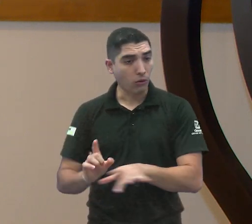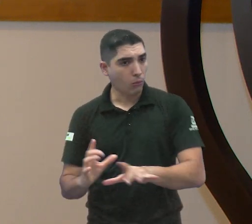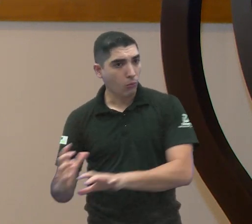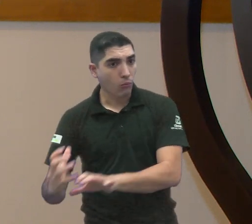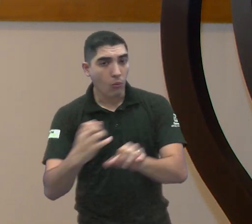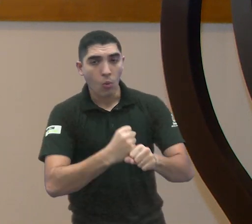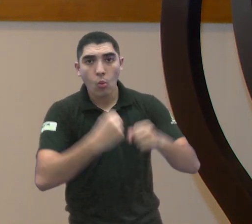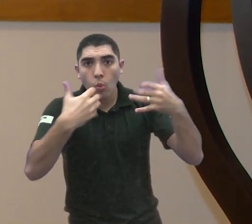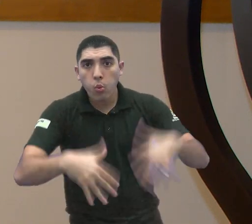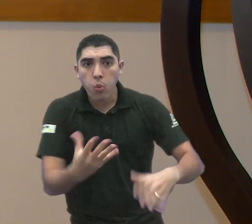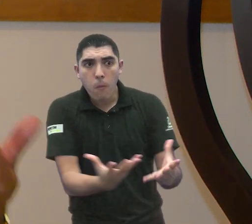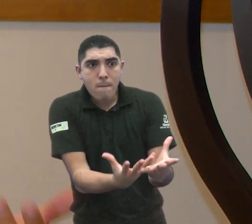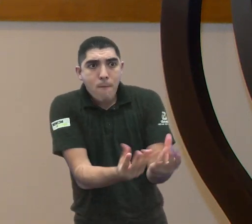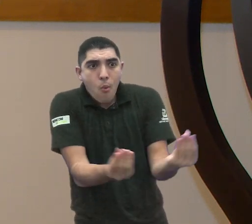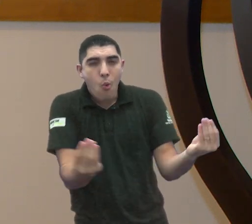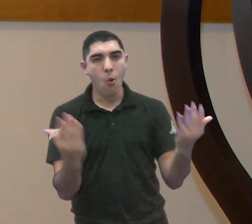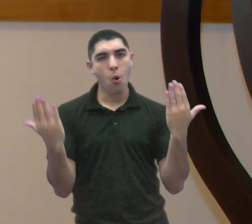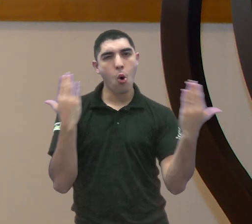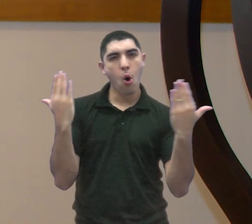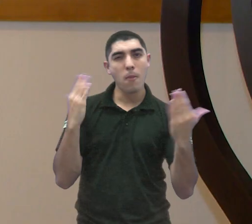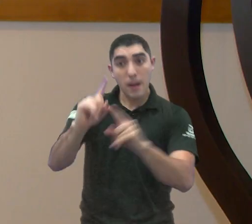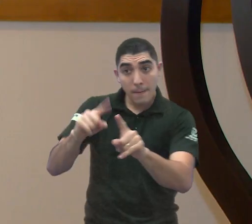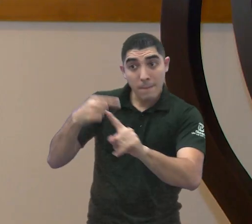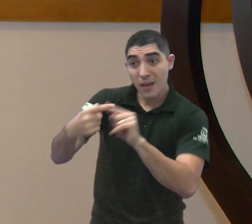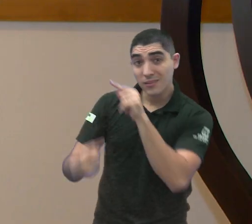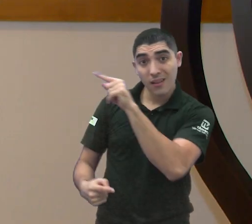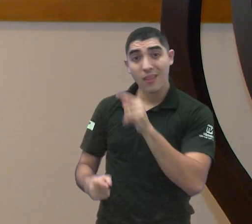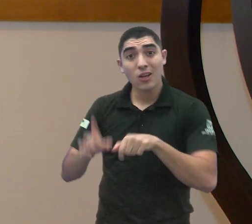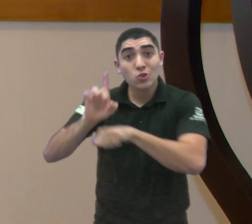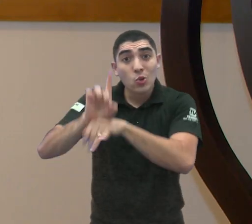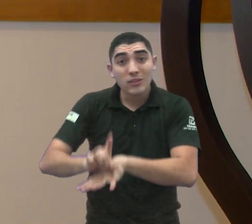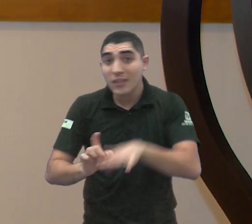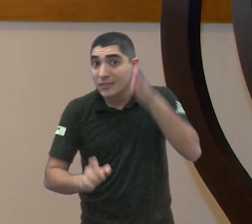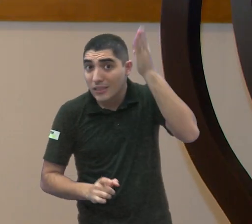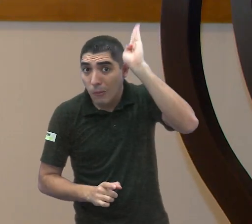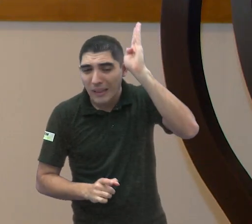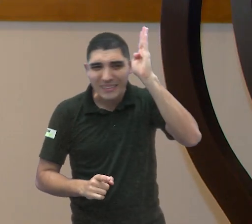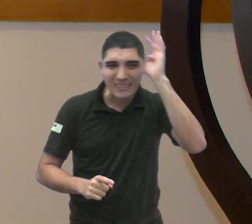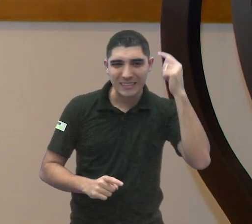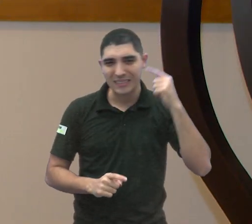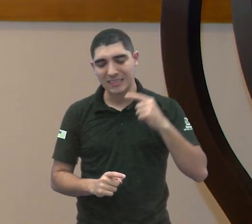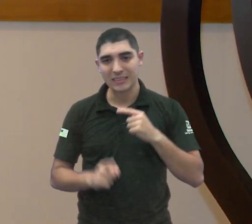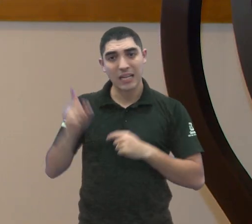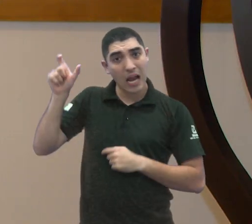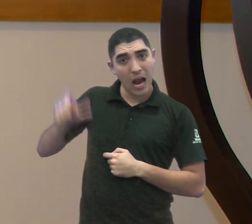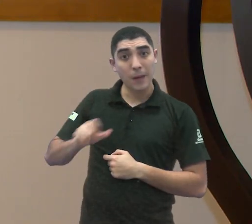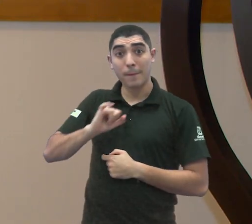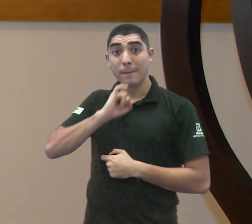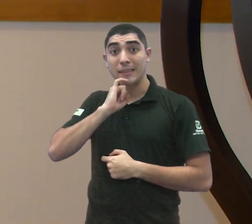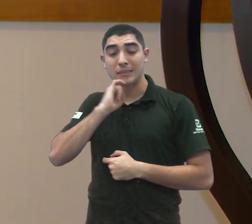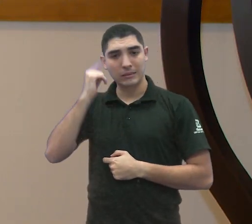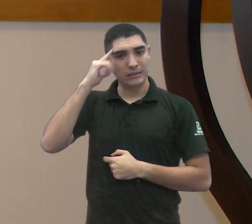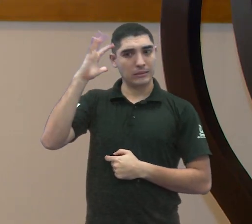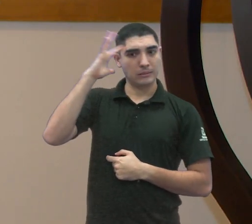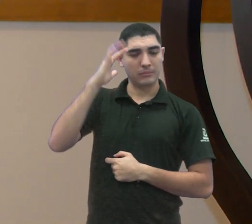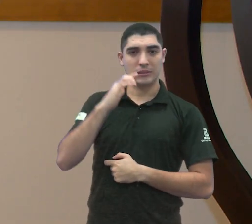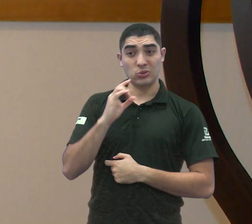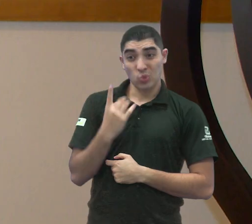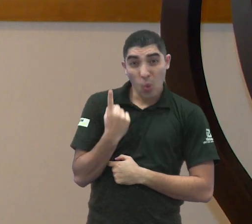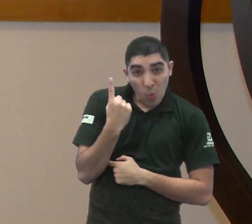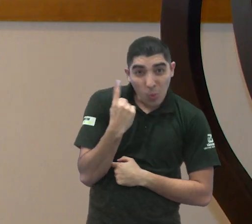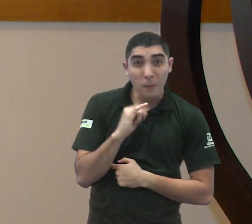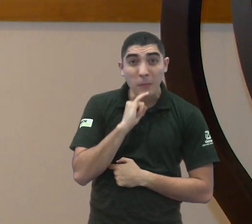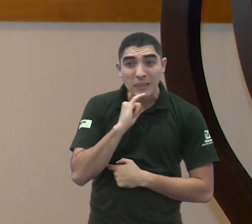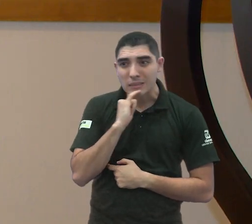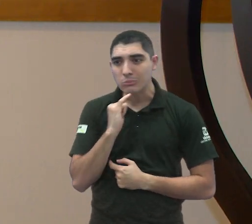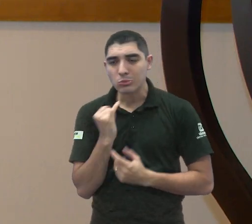já era bastante, isso somado à população de Taubaté, com as outras cidades que compõem aquela diocese, era um número muito grande para um